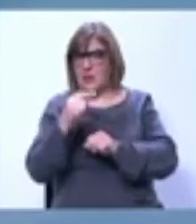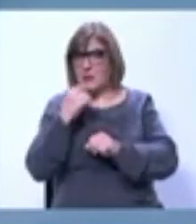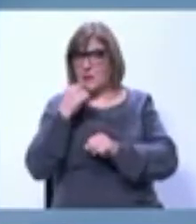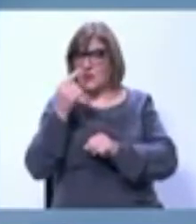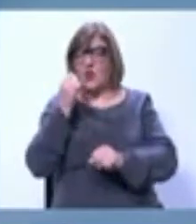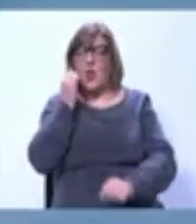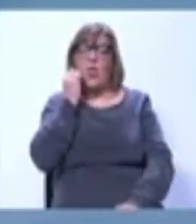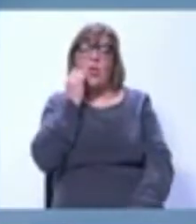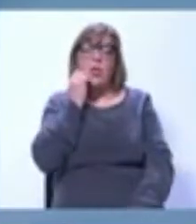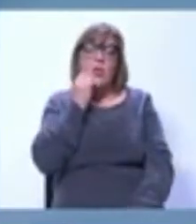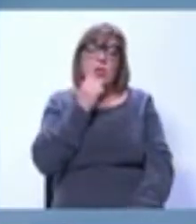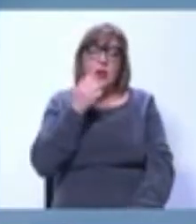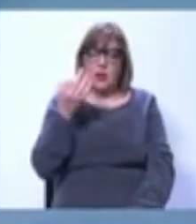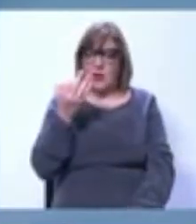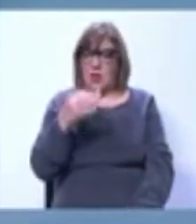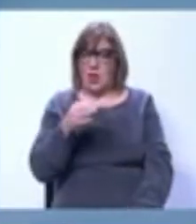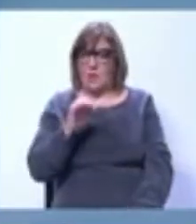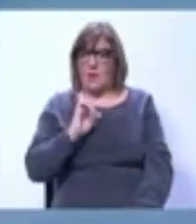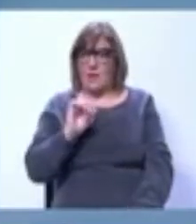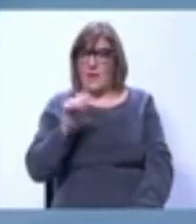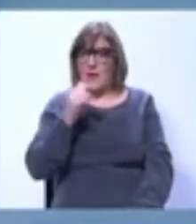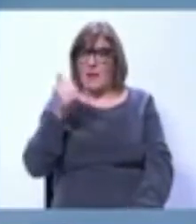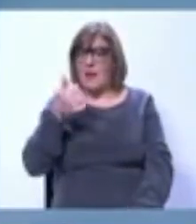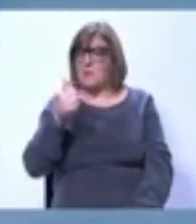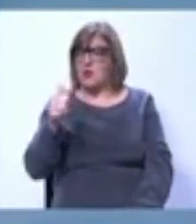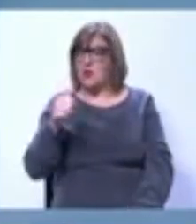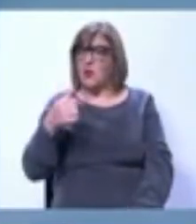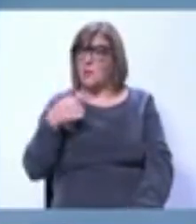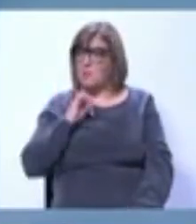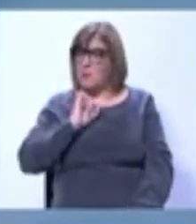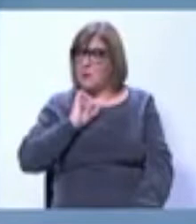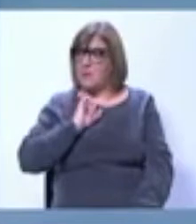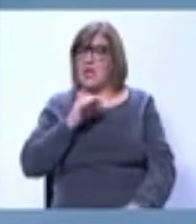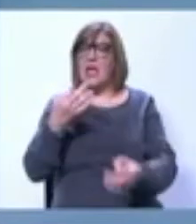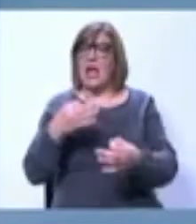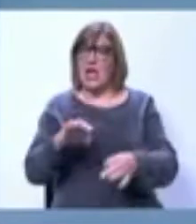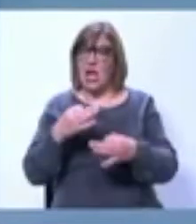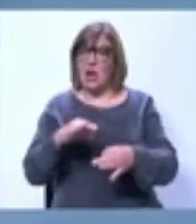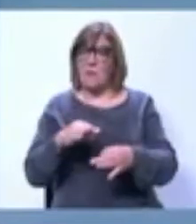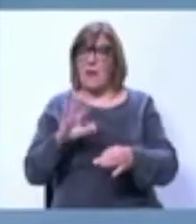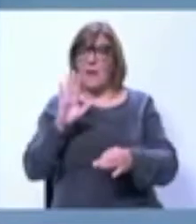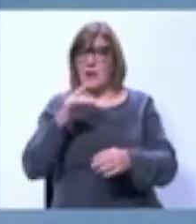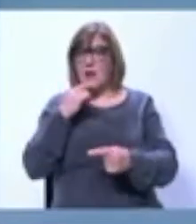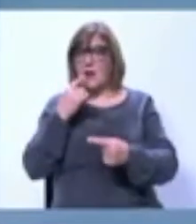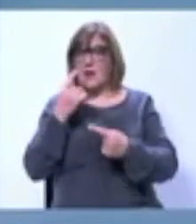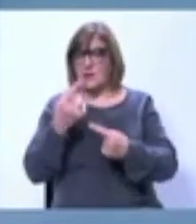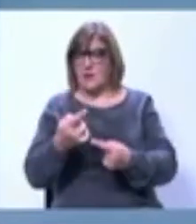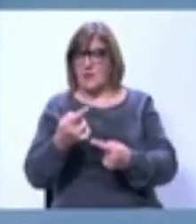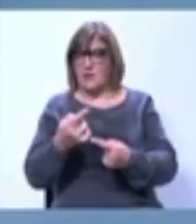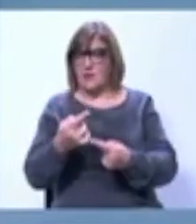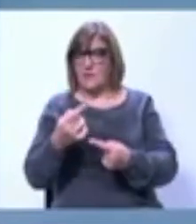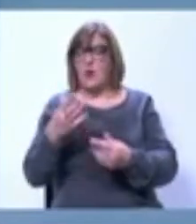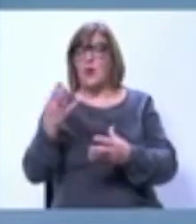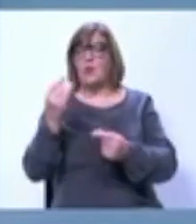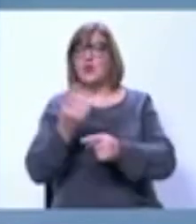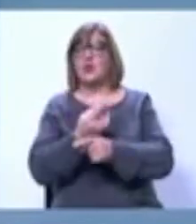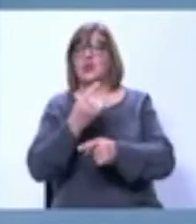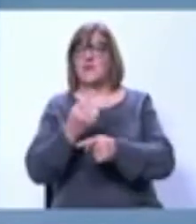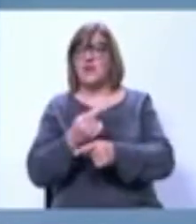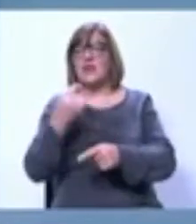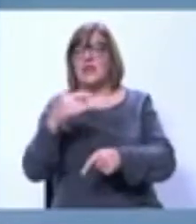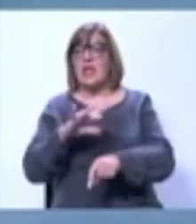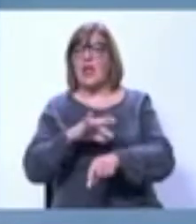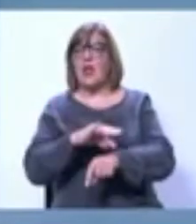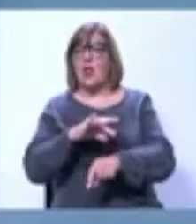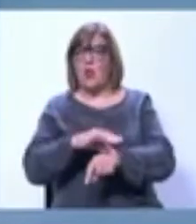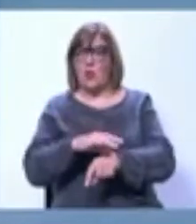referiu da dor normal durante a menstruação é normal como já Como já free e muitas vezes temos